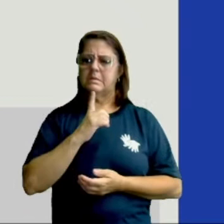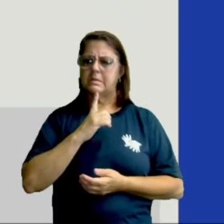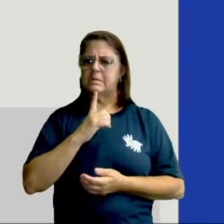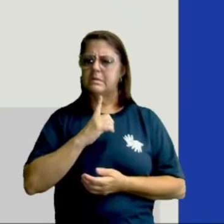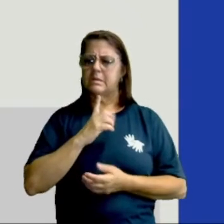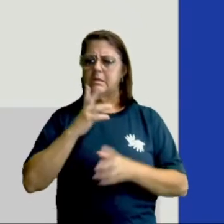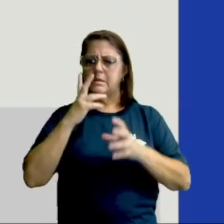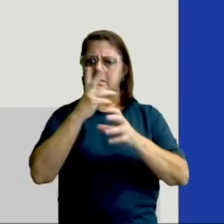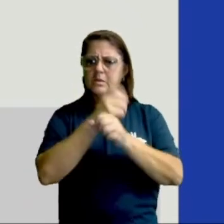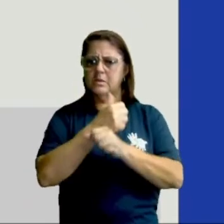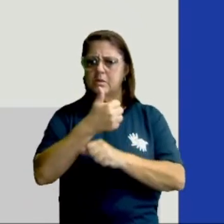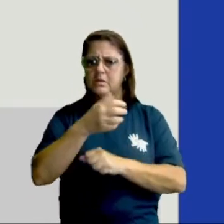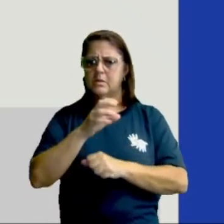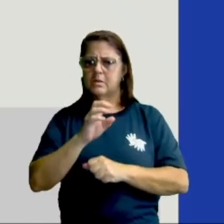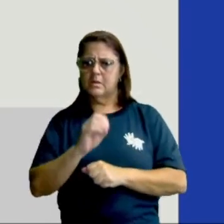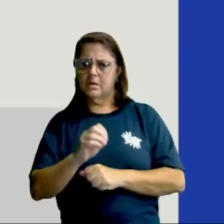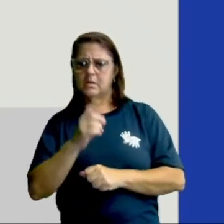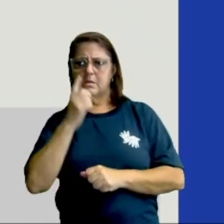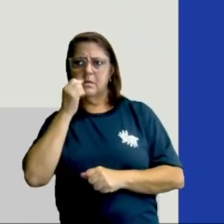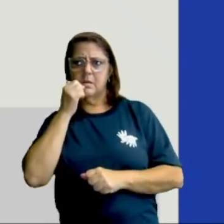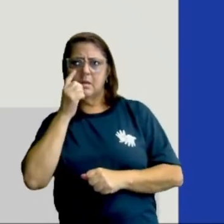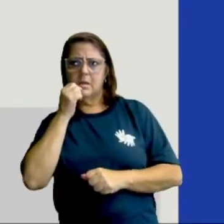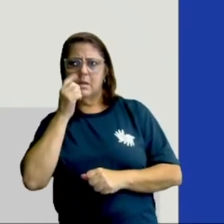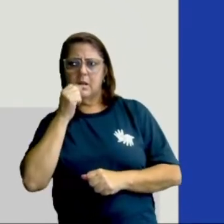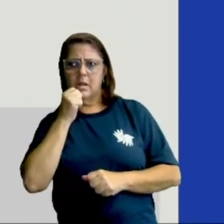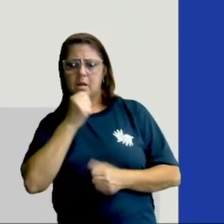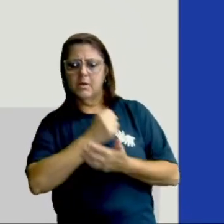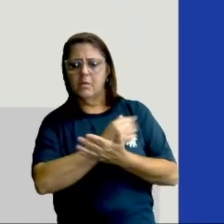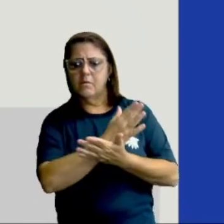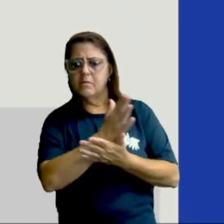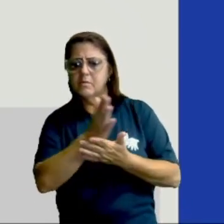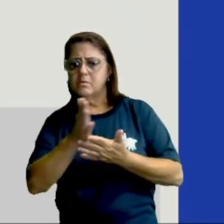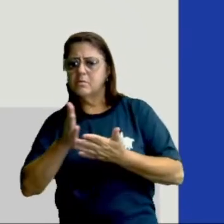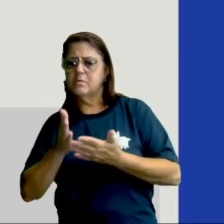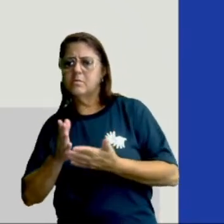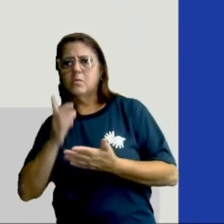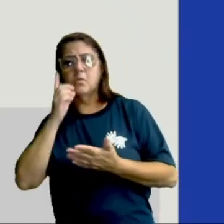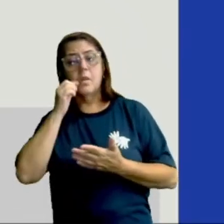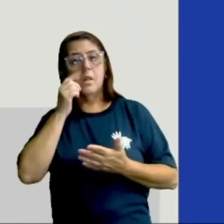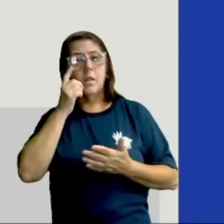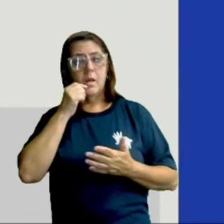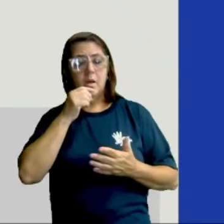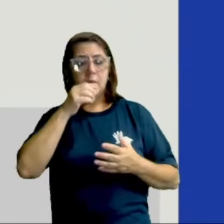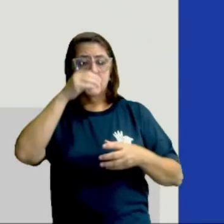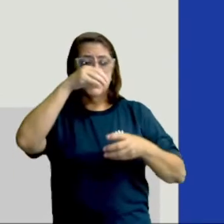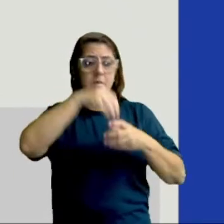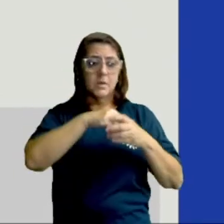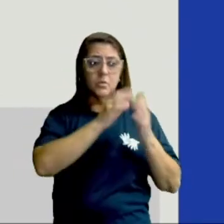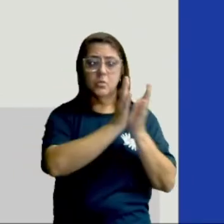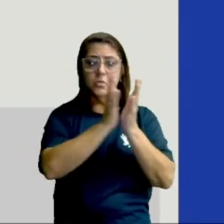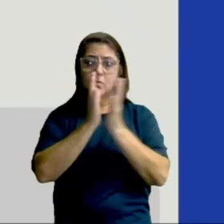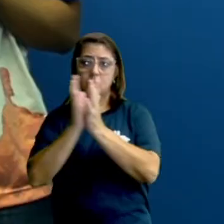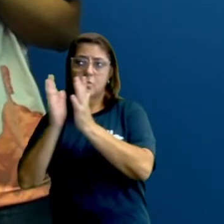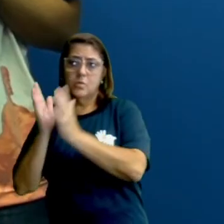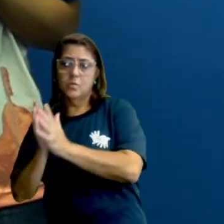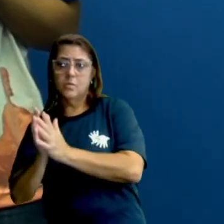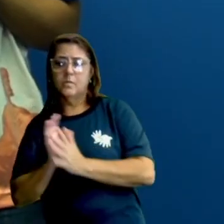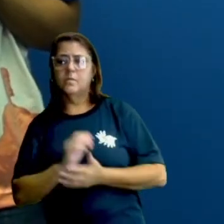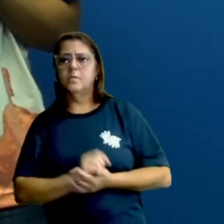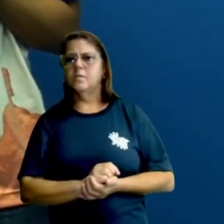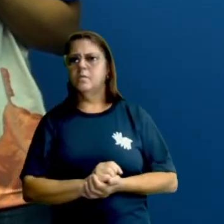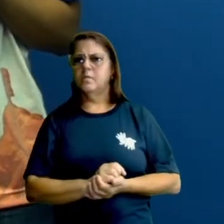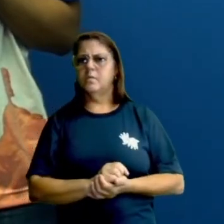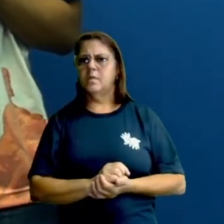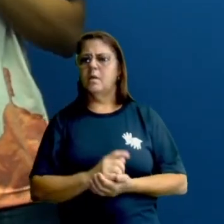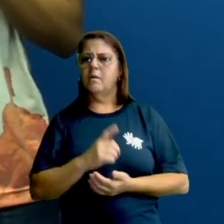um total de 10 lápis. Então, vamos distribuir esses lápis dentro desses grupos. Vamos lá? Se a